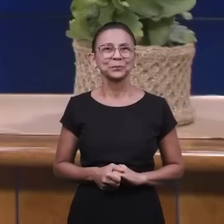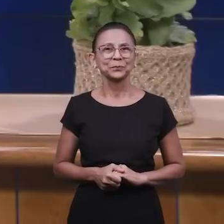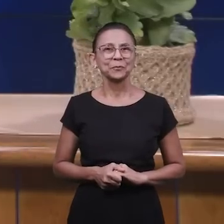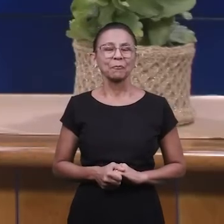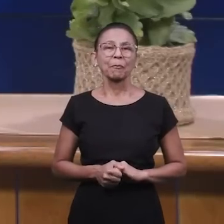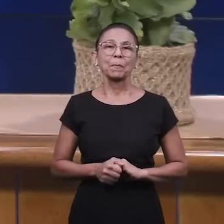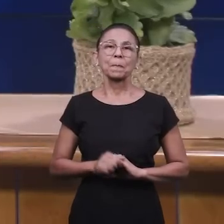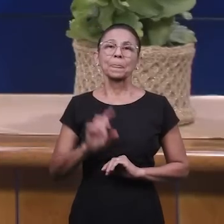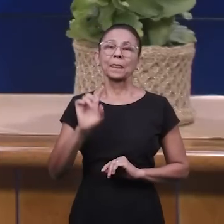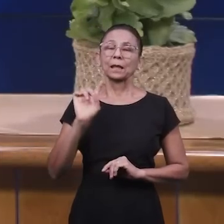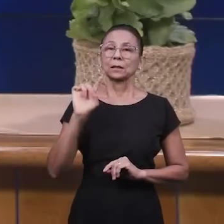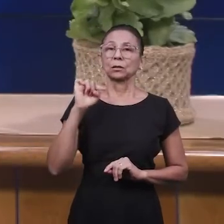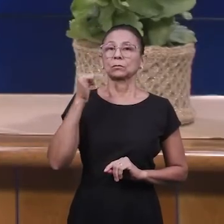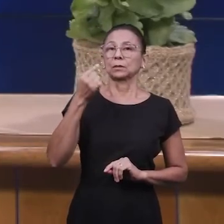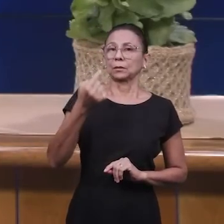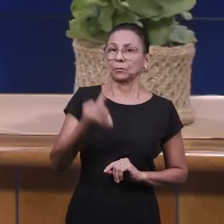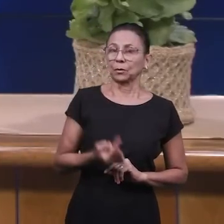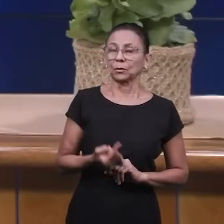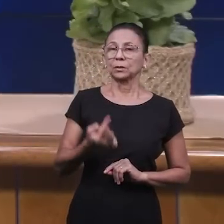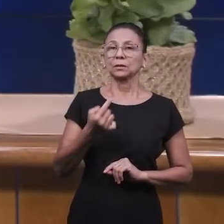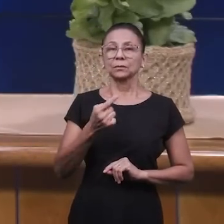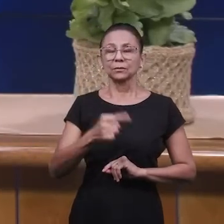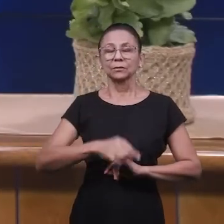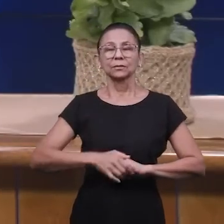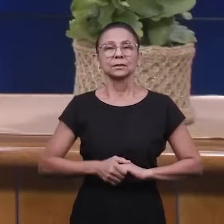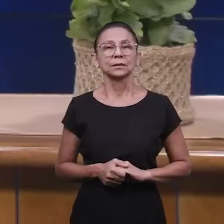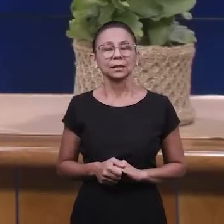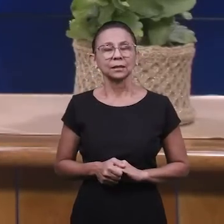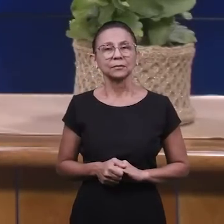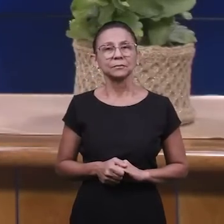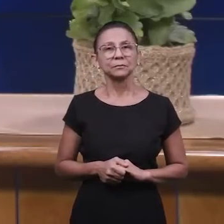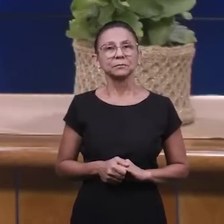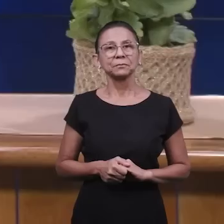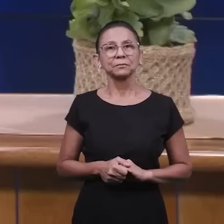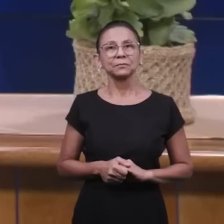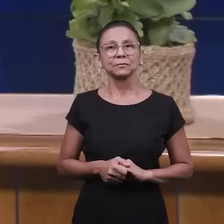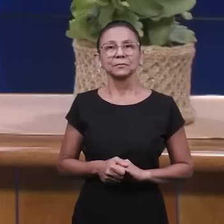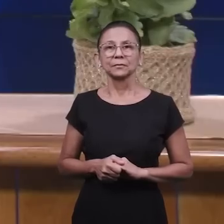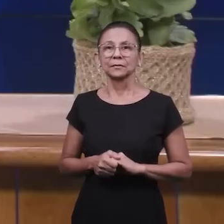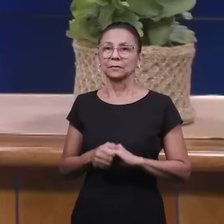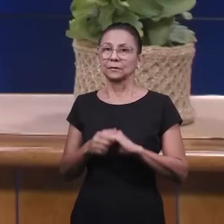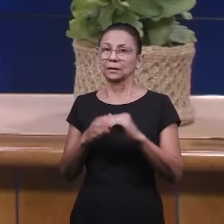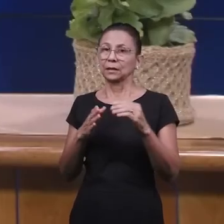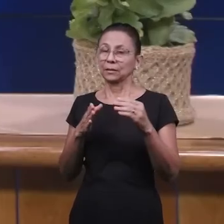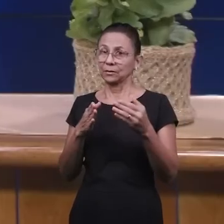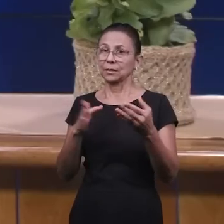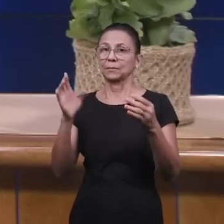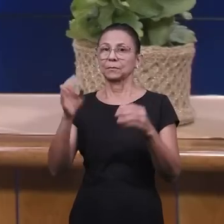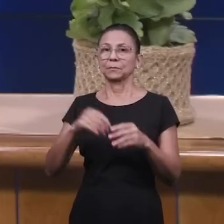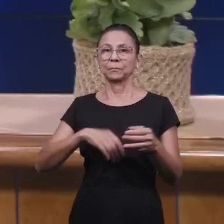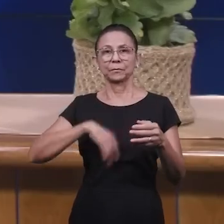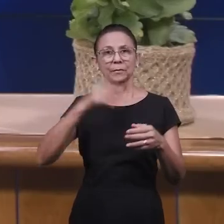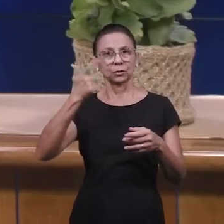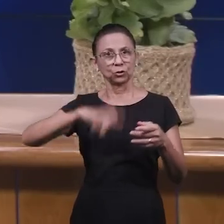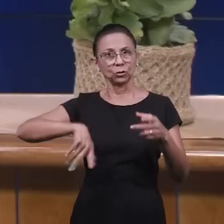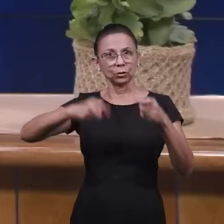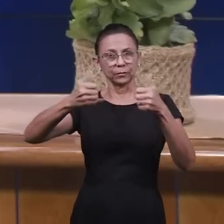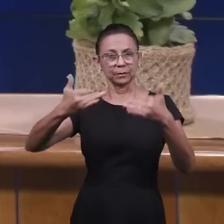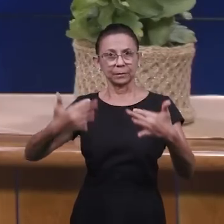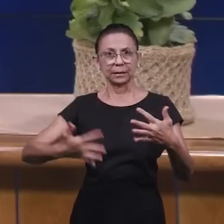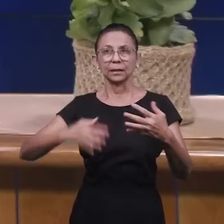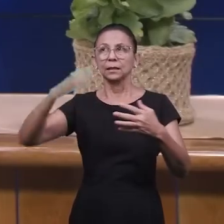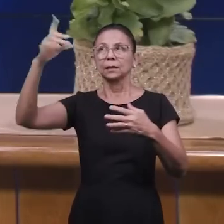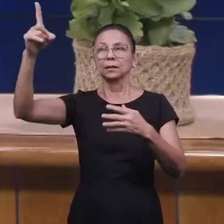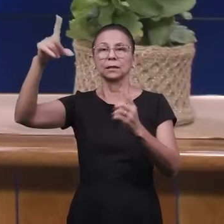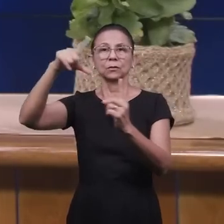é em santificação pelo Espírito Santo. Então, essa é aquilo que nós entendemos de salvação. Mas vamos lá, vamos